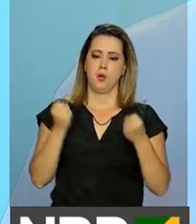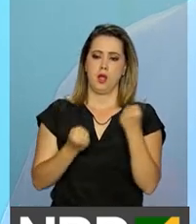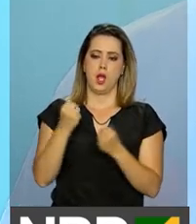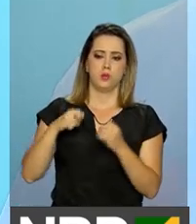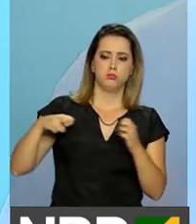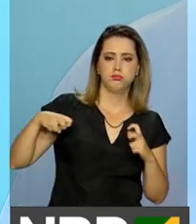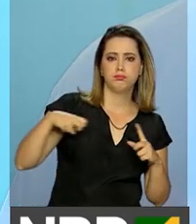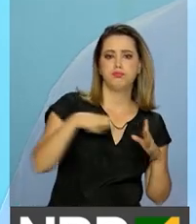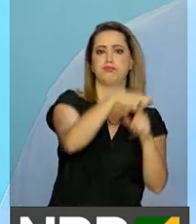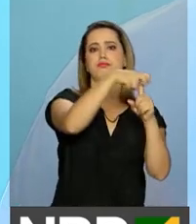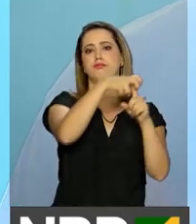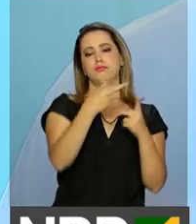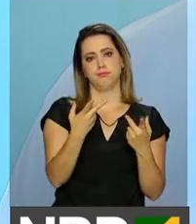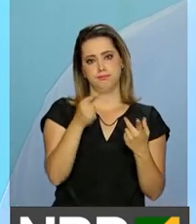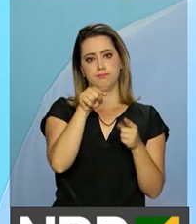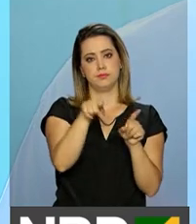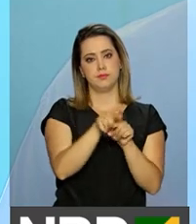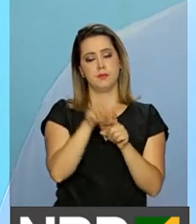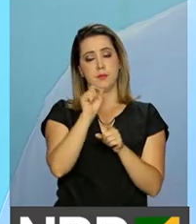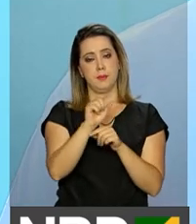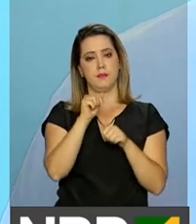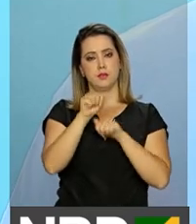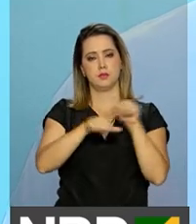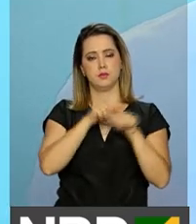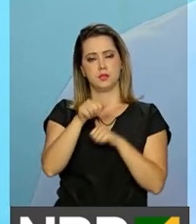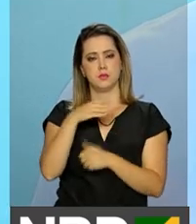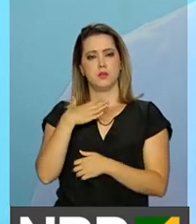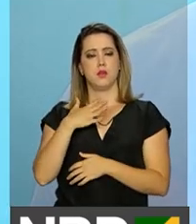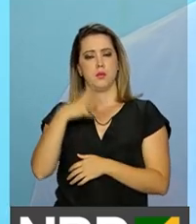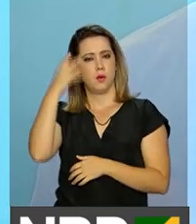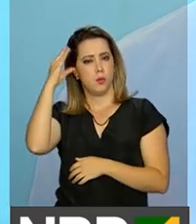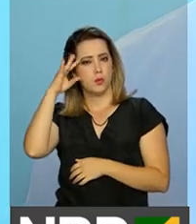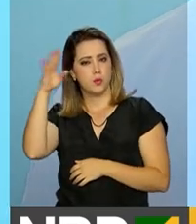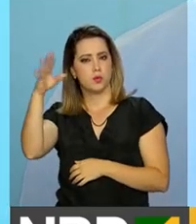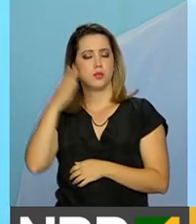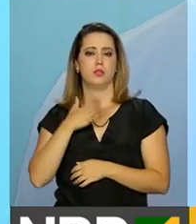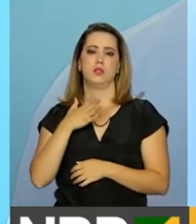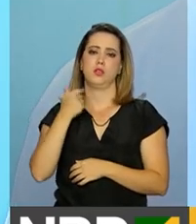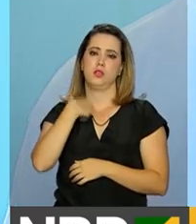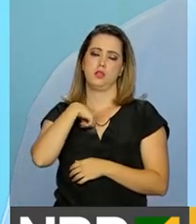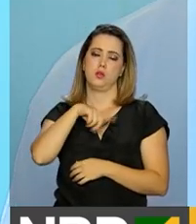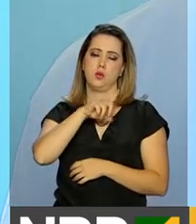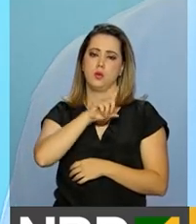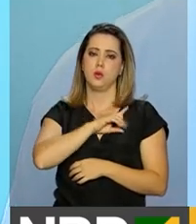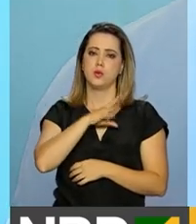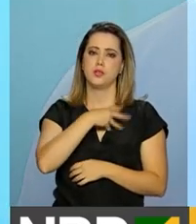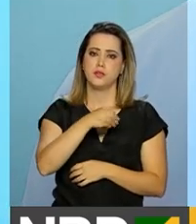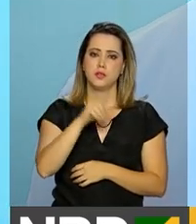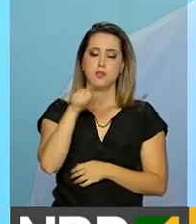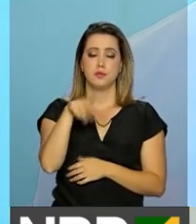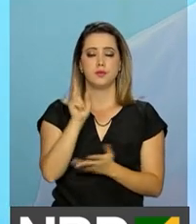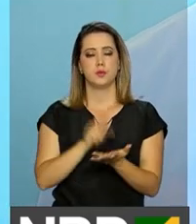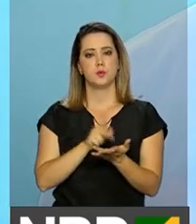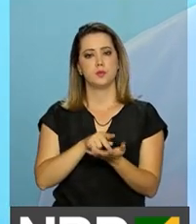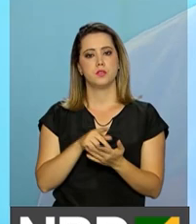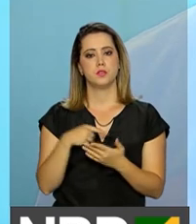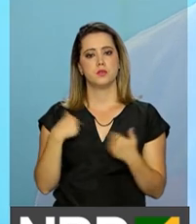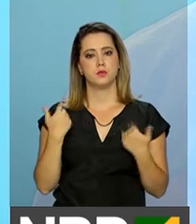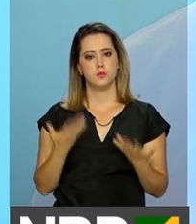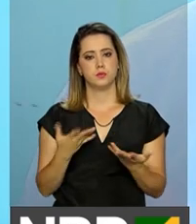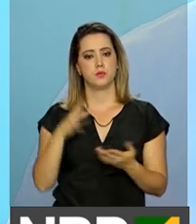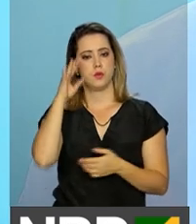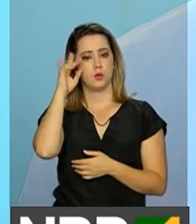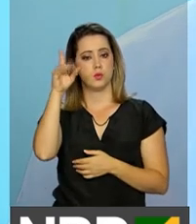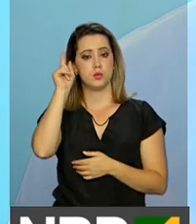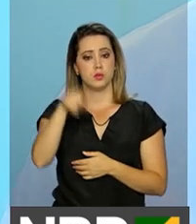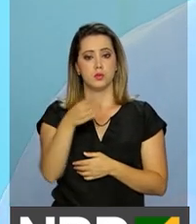e nós resolvemos transformar um sonho da nossa filha Rafaela em uma realidade. E o sonho